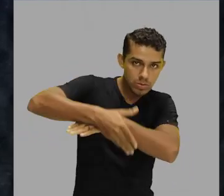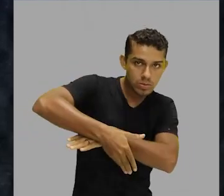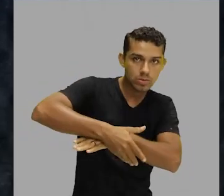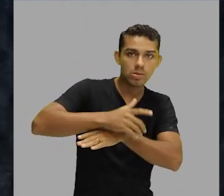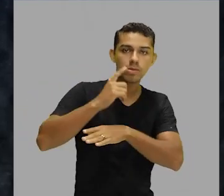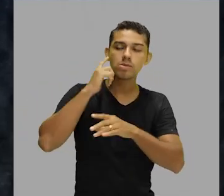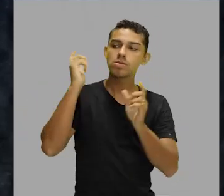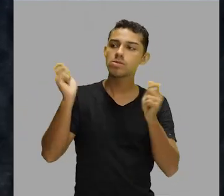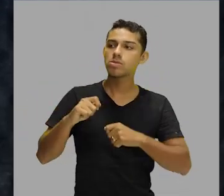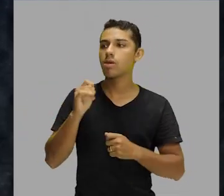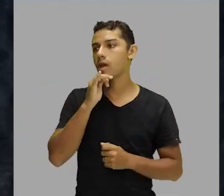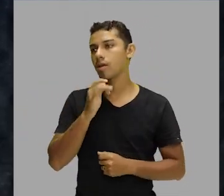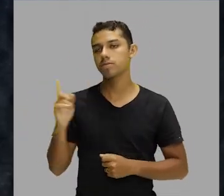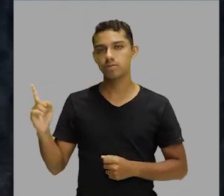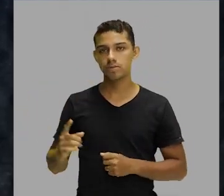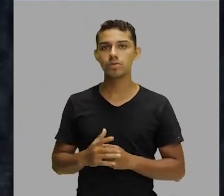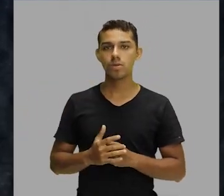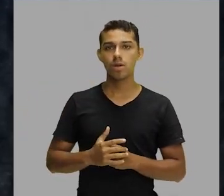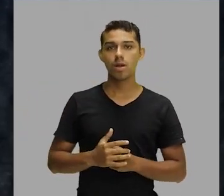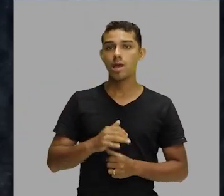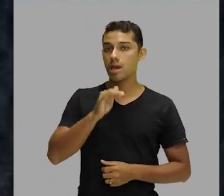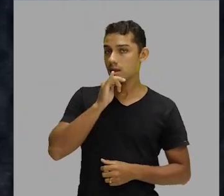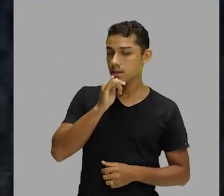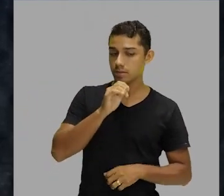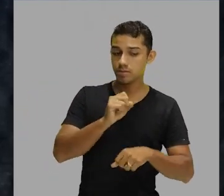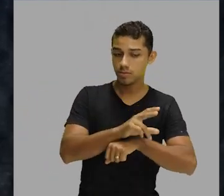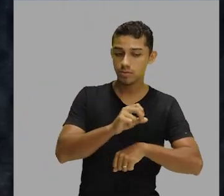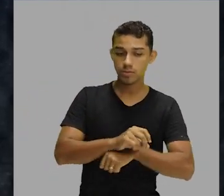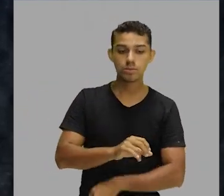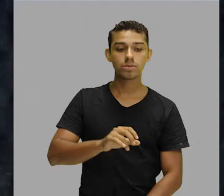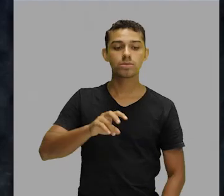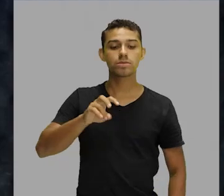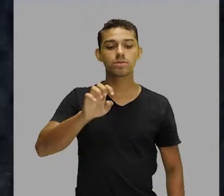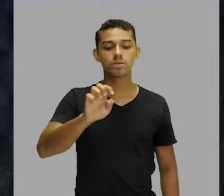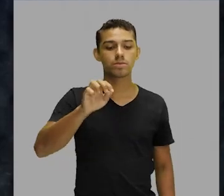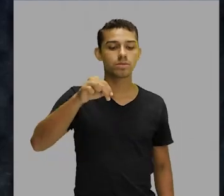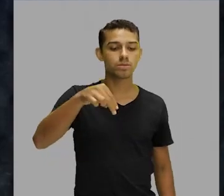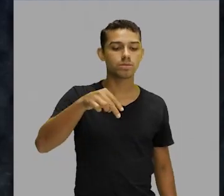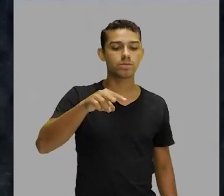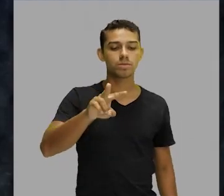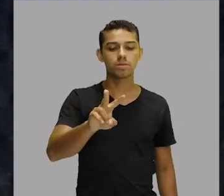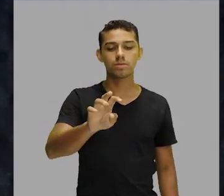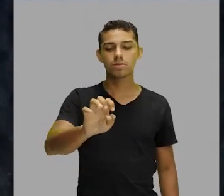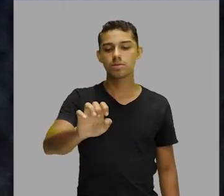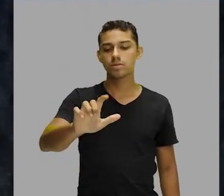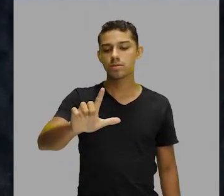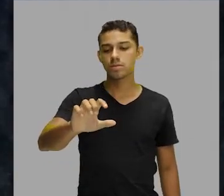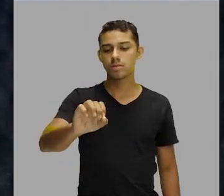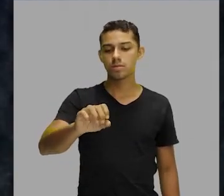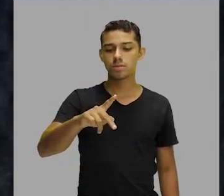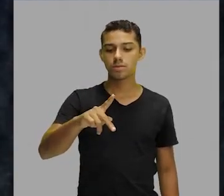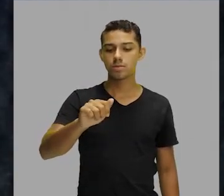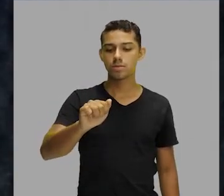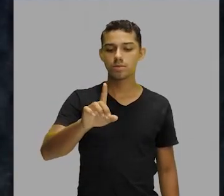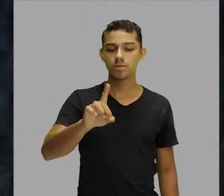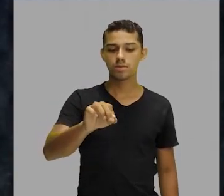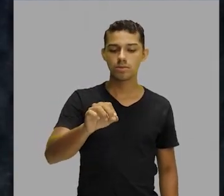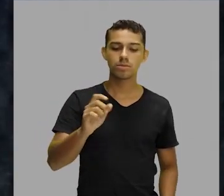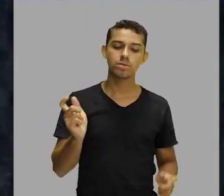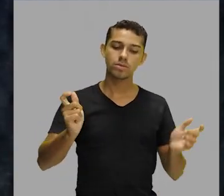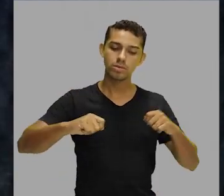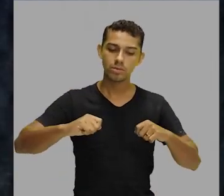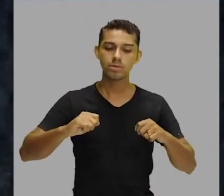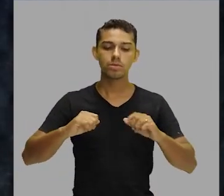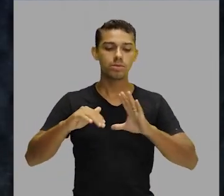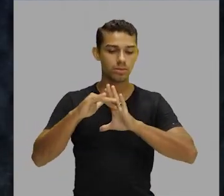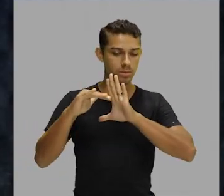aqui é um exemplo de um vírus envelopado, né? O vírus envelopado ele tem uma camada externa de lipídio. Então,